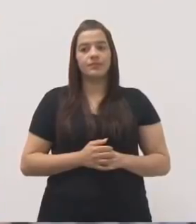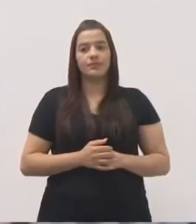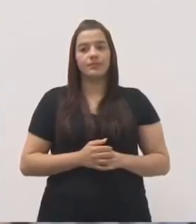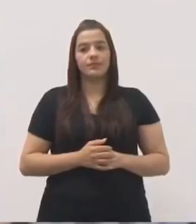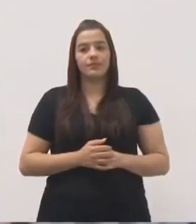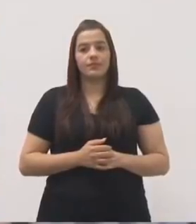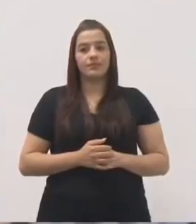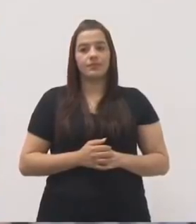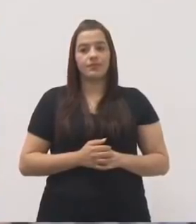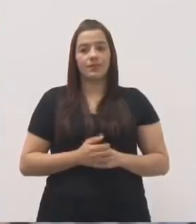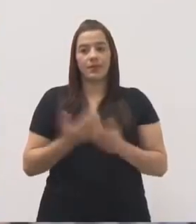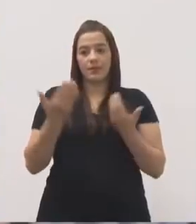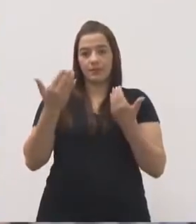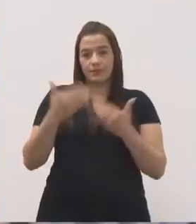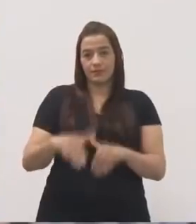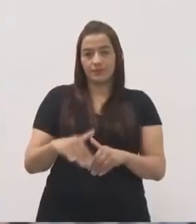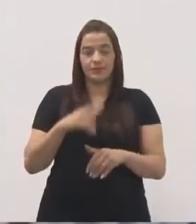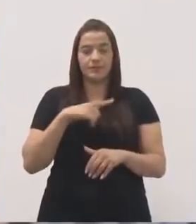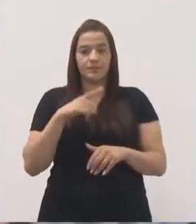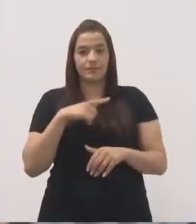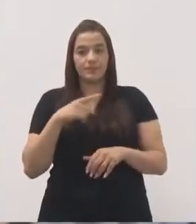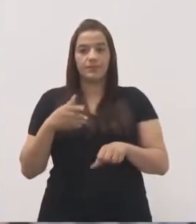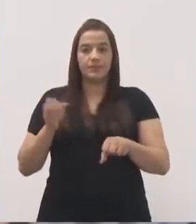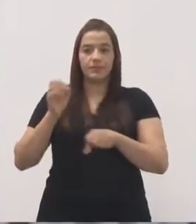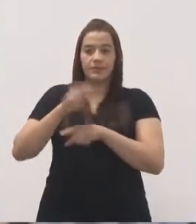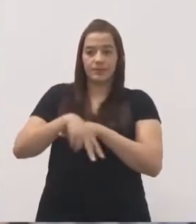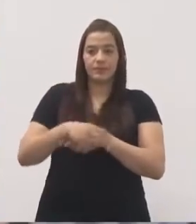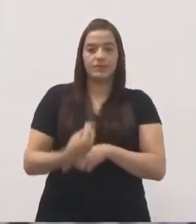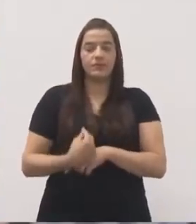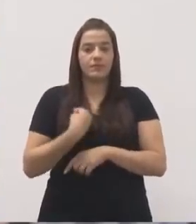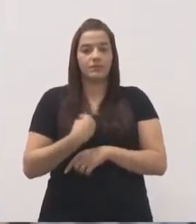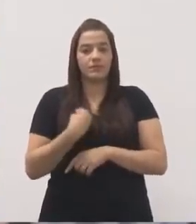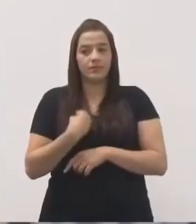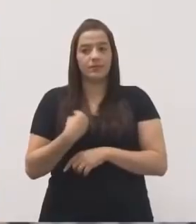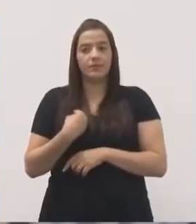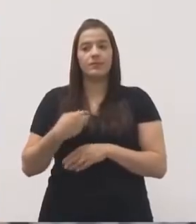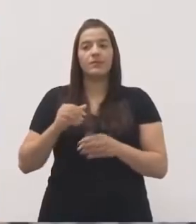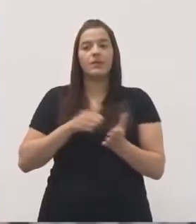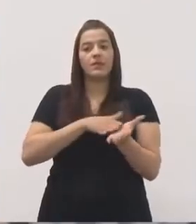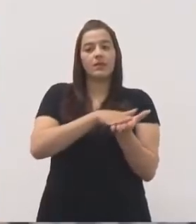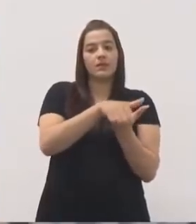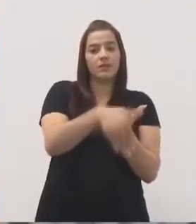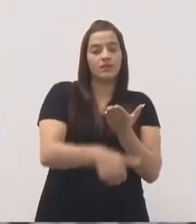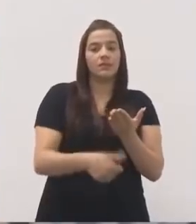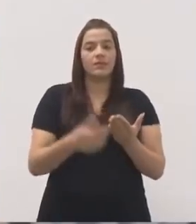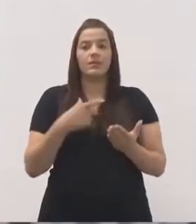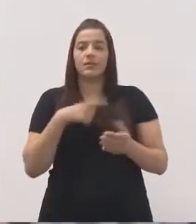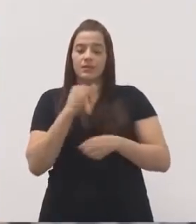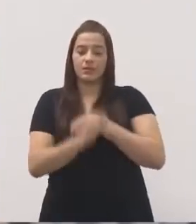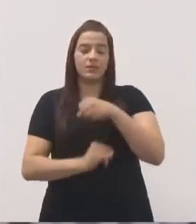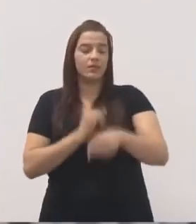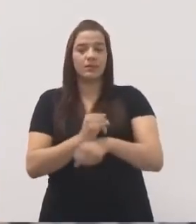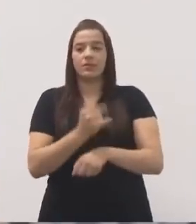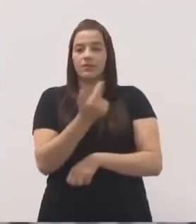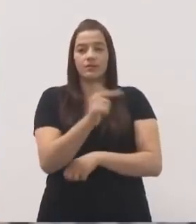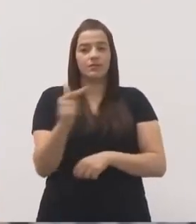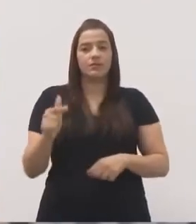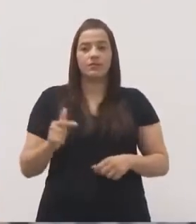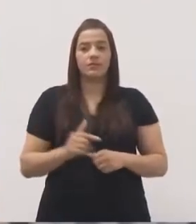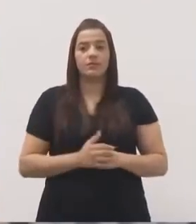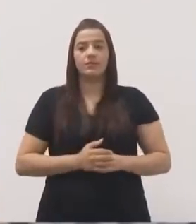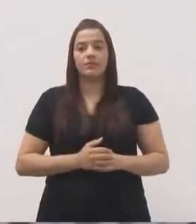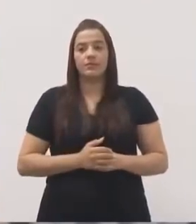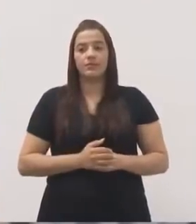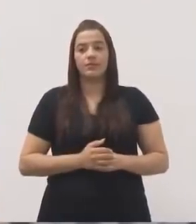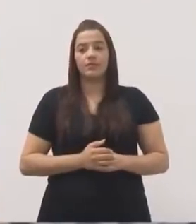A prova será presencial, como foi dito, e impressa. Não teremos provas online.